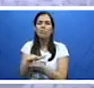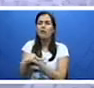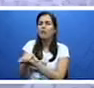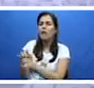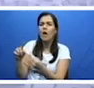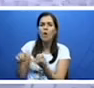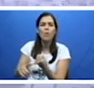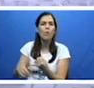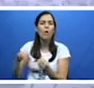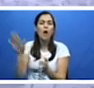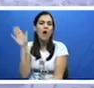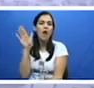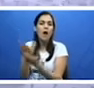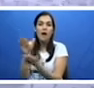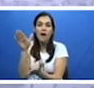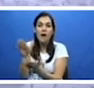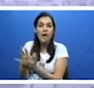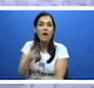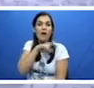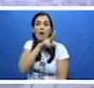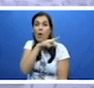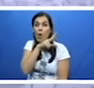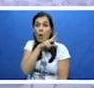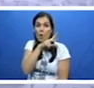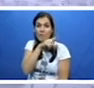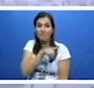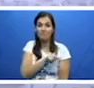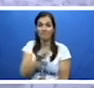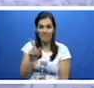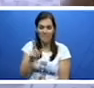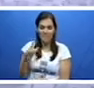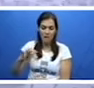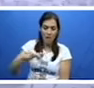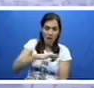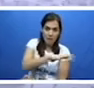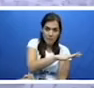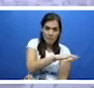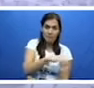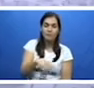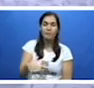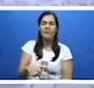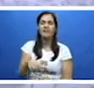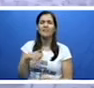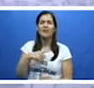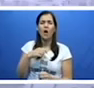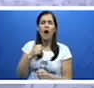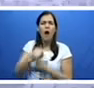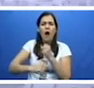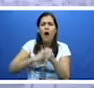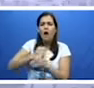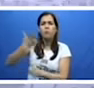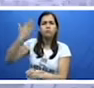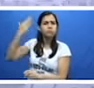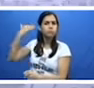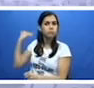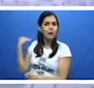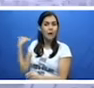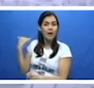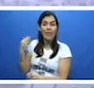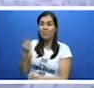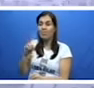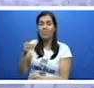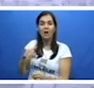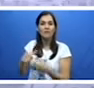a cobras esses répteis apesar de terem surgido há cerca de 300 milhões de anos atrás eles não